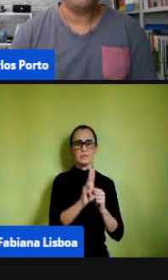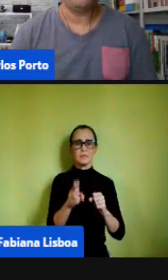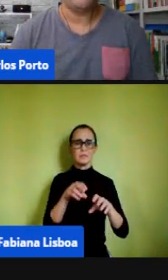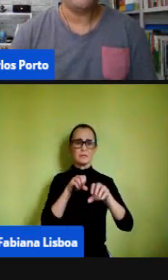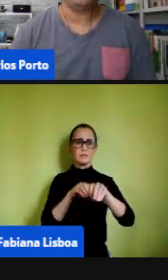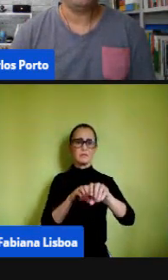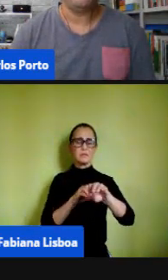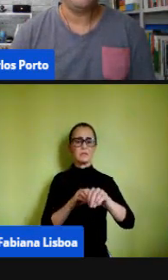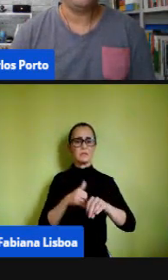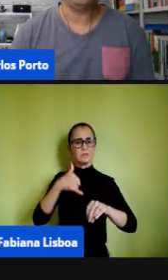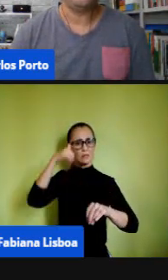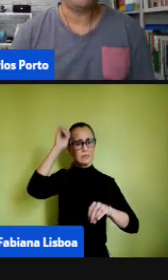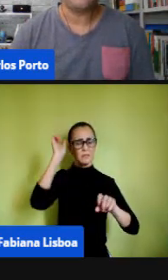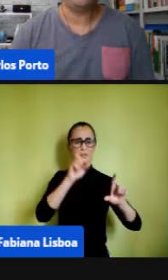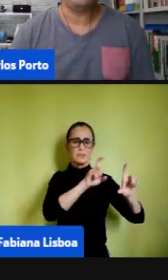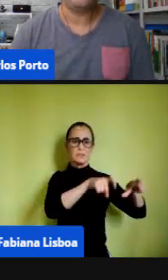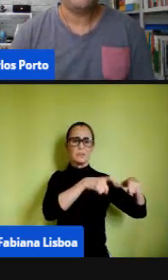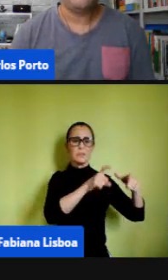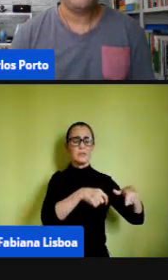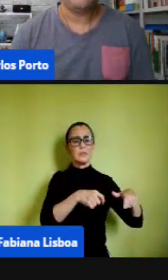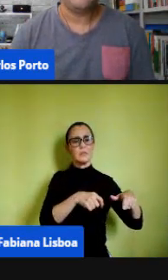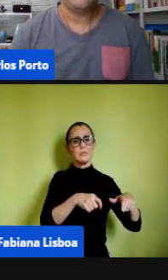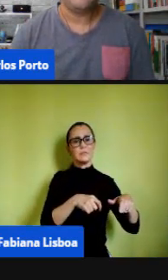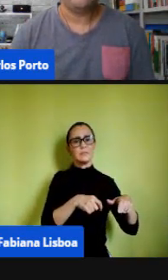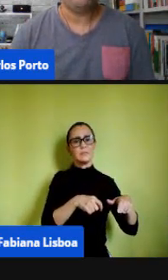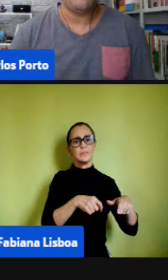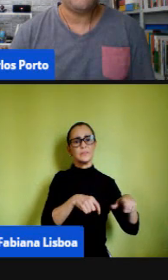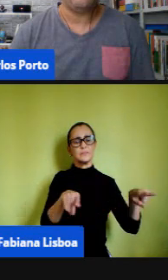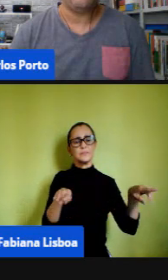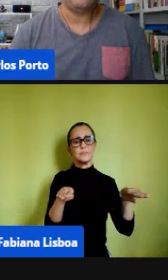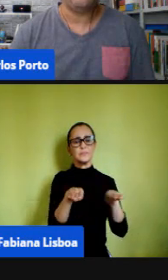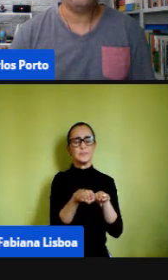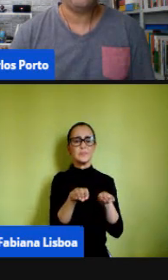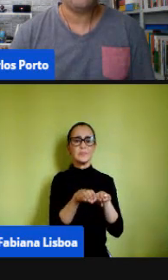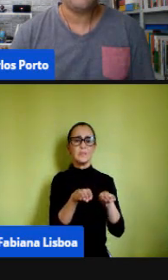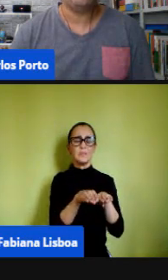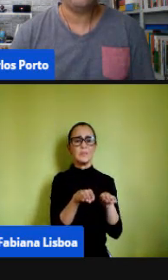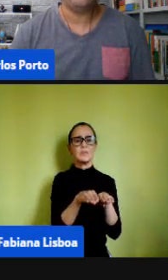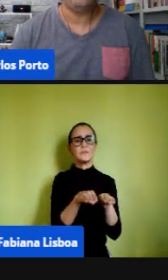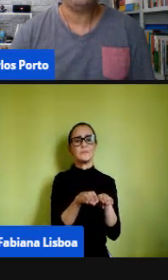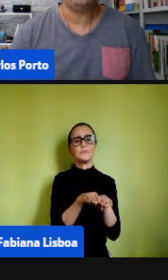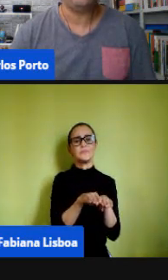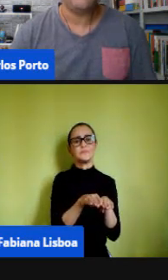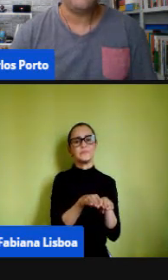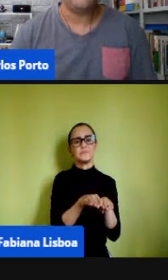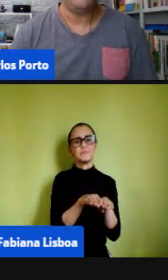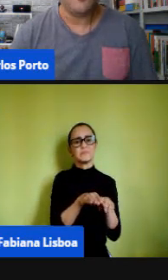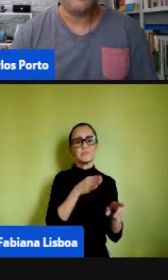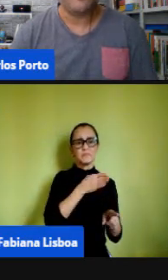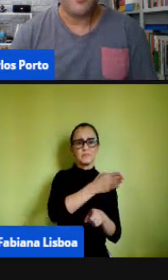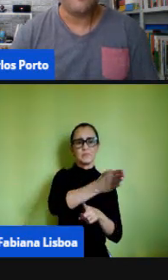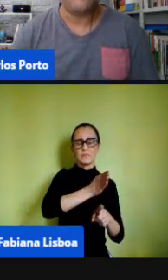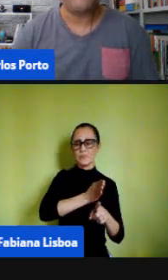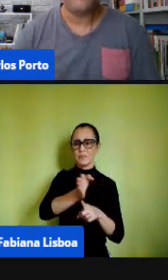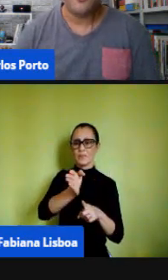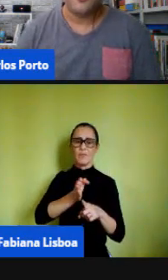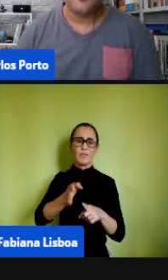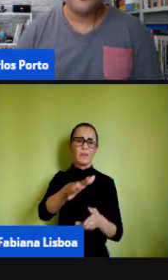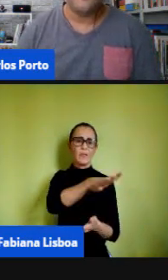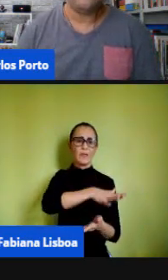do campo e também nas demais esferas, ou seja, nos demais segmentos